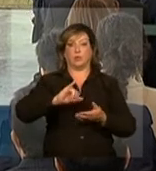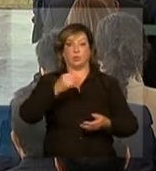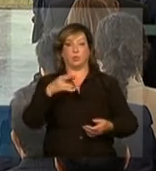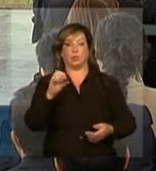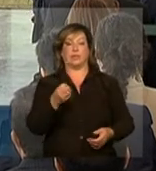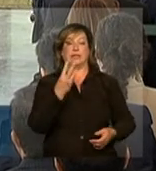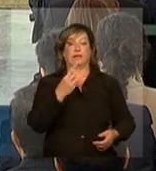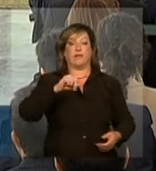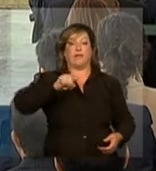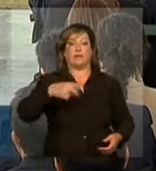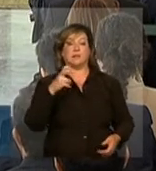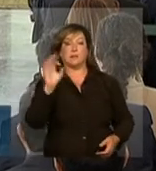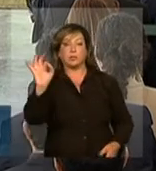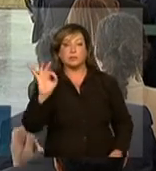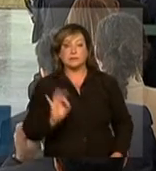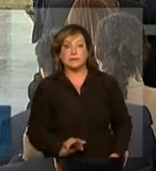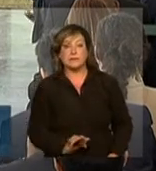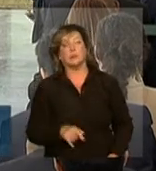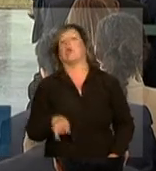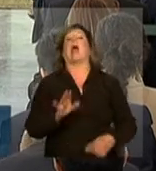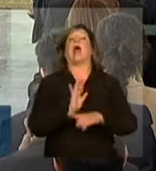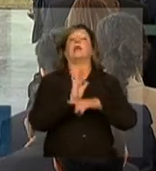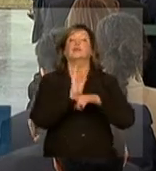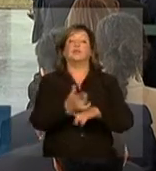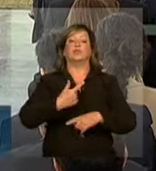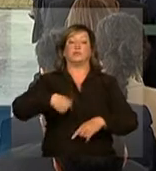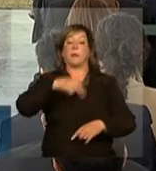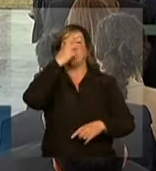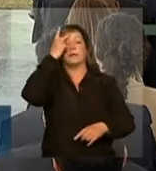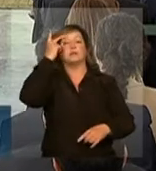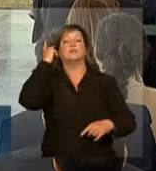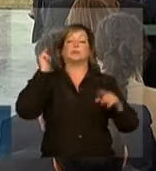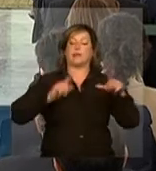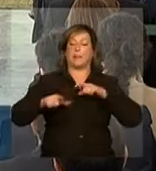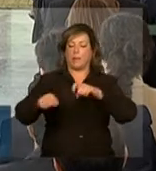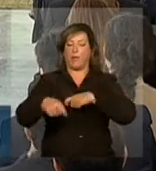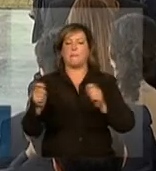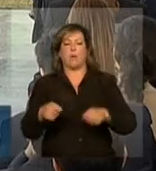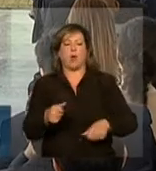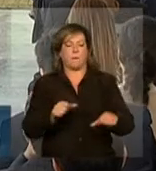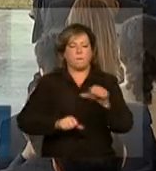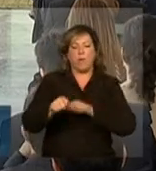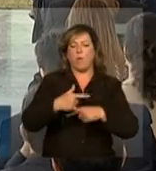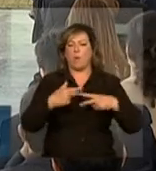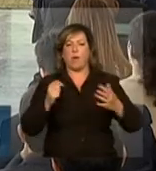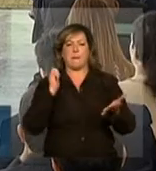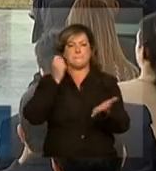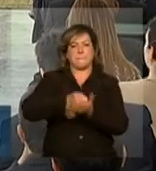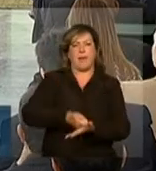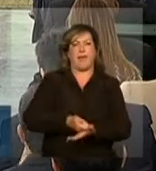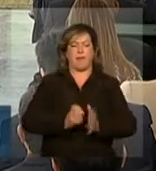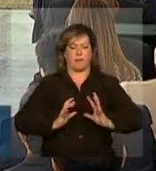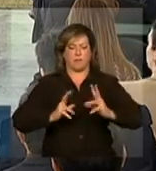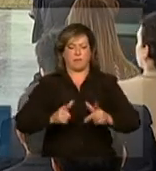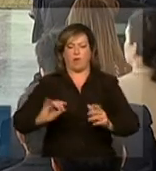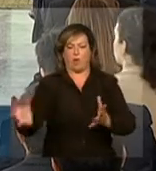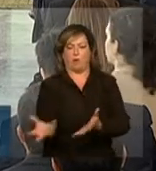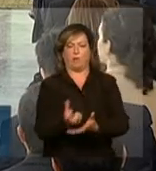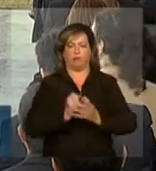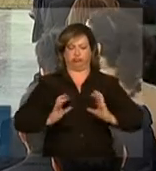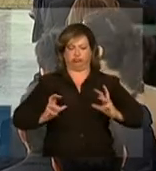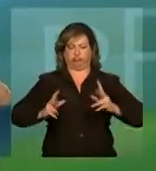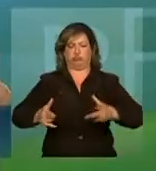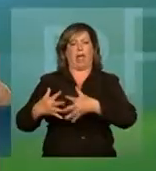de 3,5%, permitiu ao nosso agricultor modernizar, adquirir maquinários, colheitadeiras, tratores